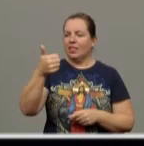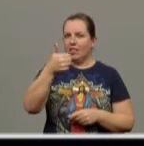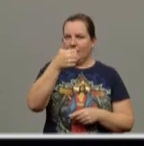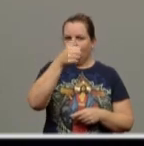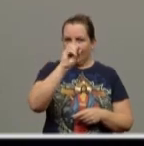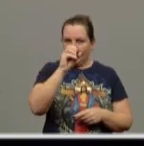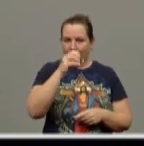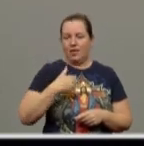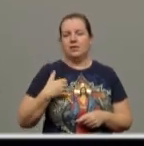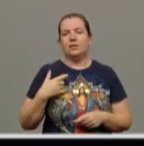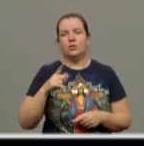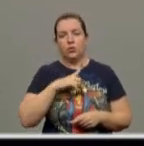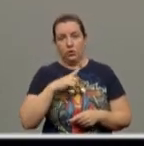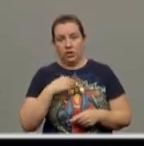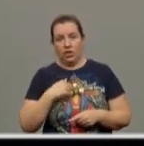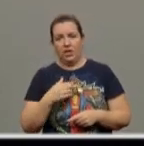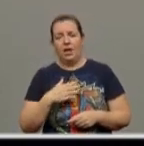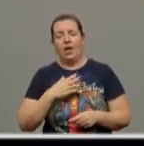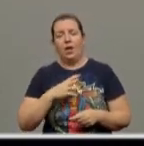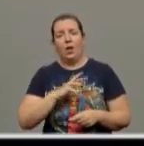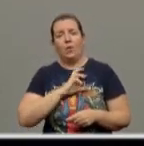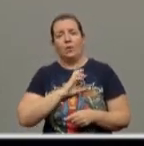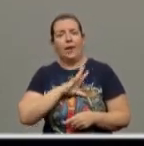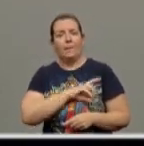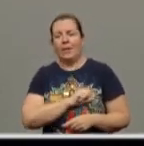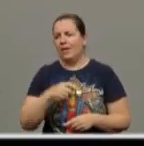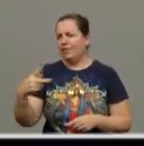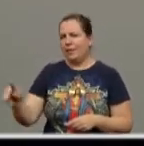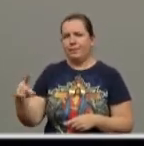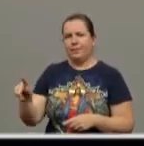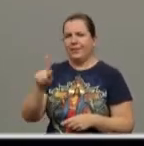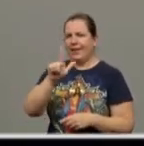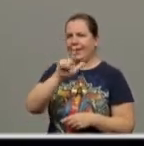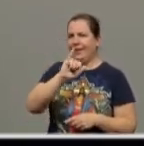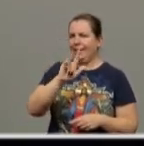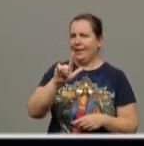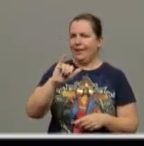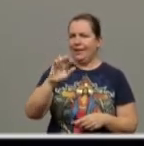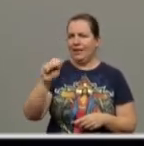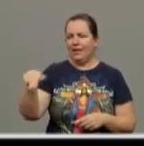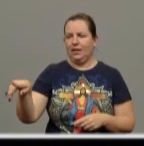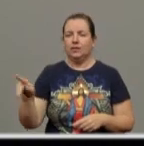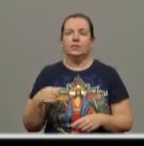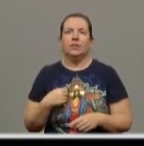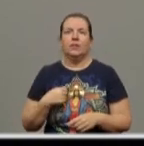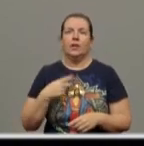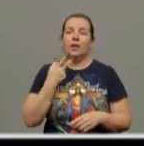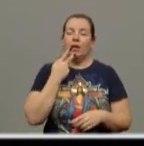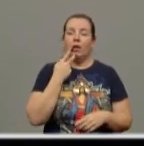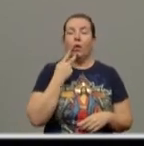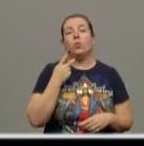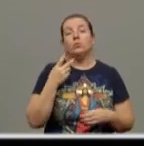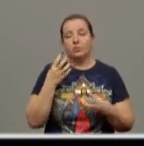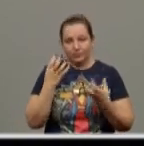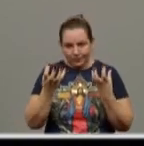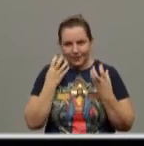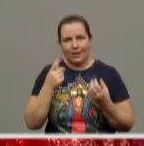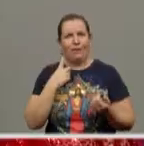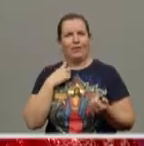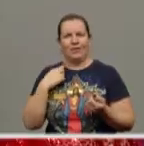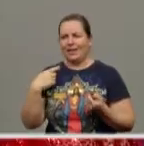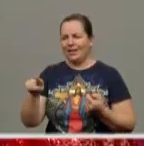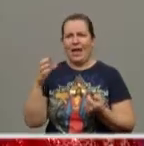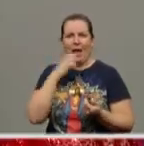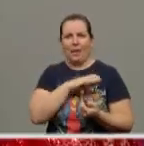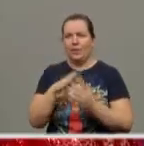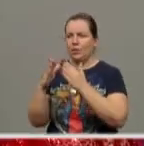idade, chegava, e aí todo dia minha mãe nem precisava pedir para eu ir para o colégio. Eu já queria ir para o colégio. E a minha mãe fala